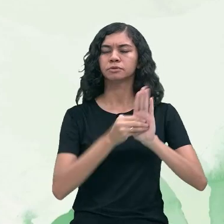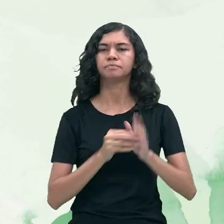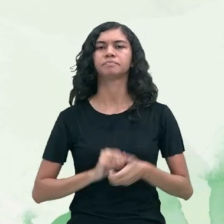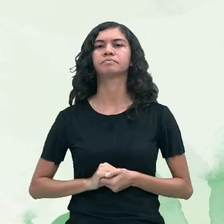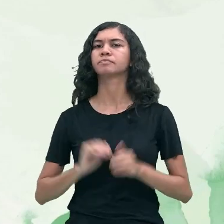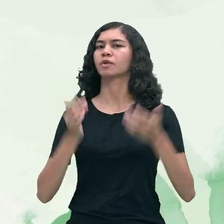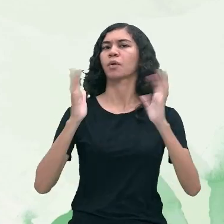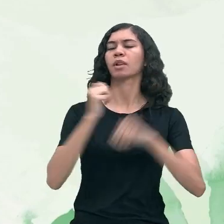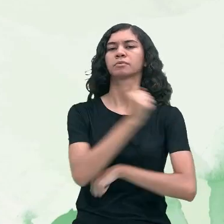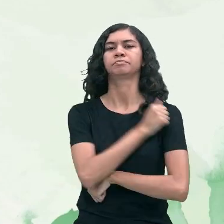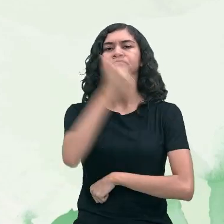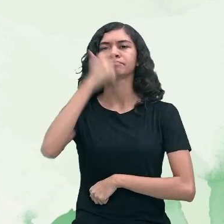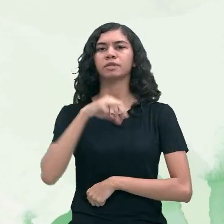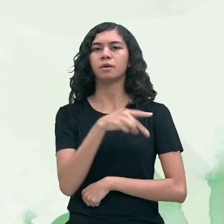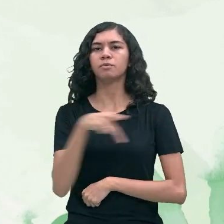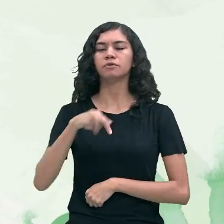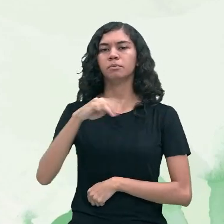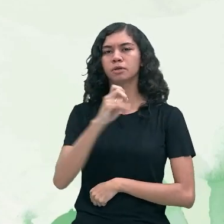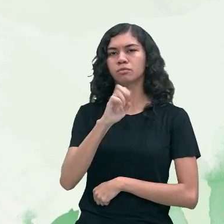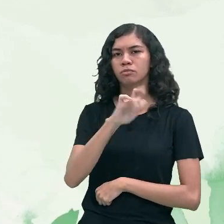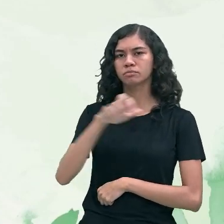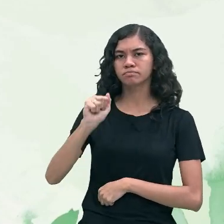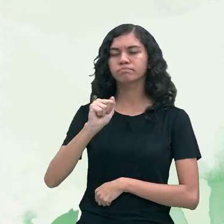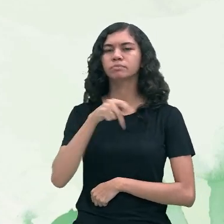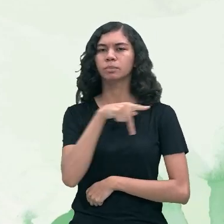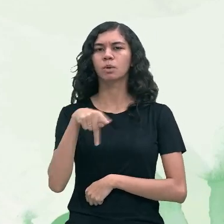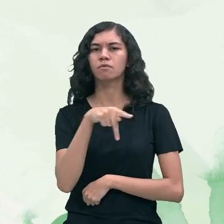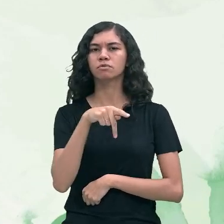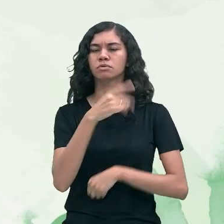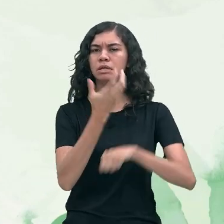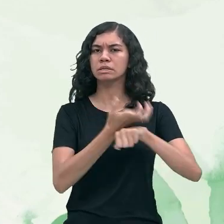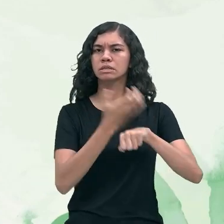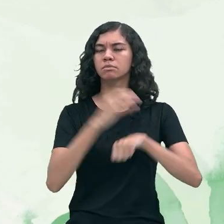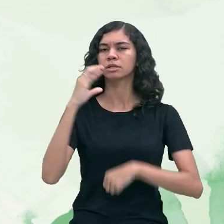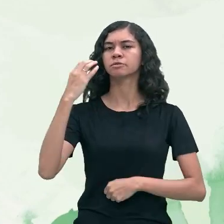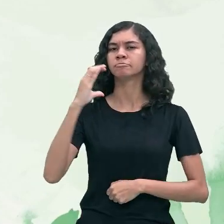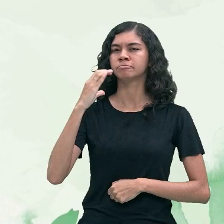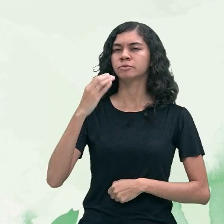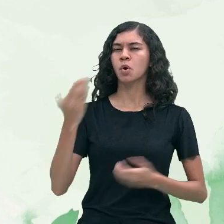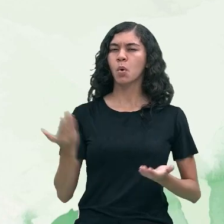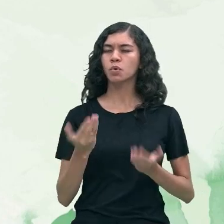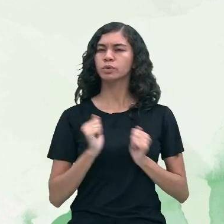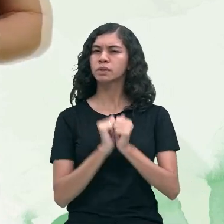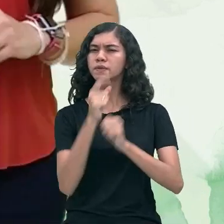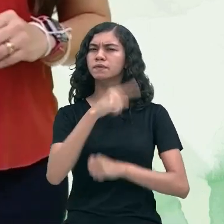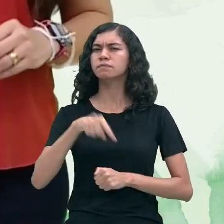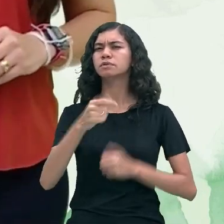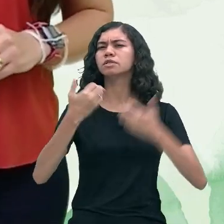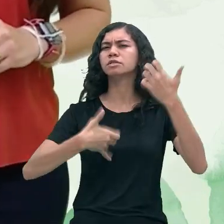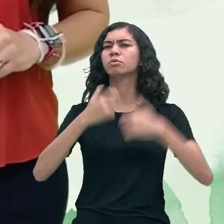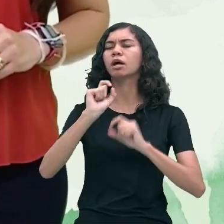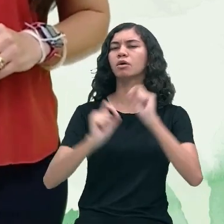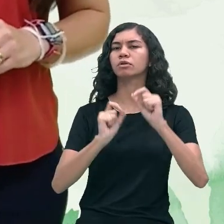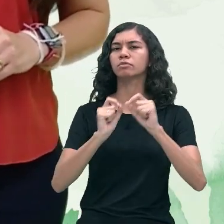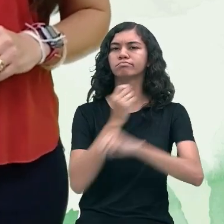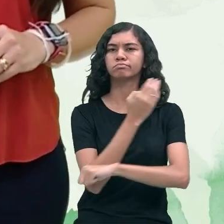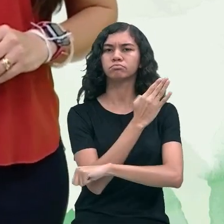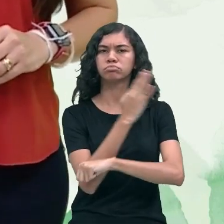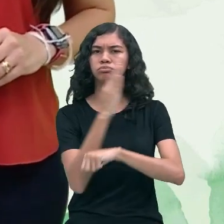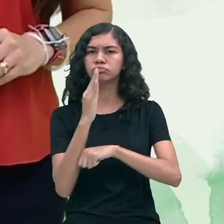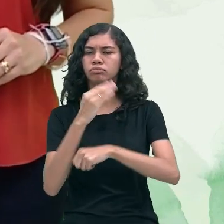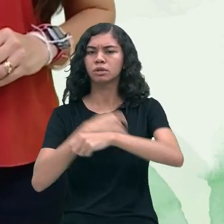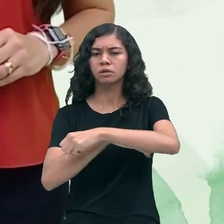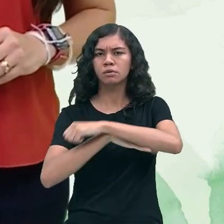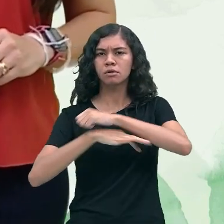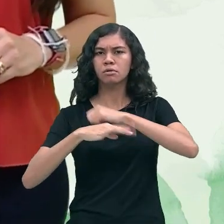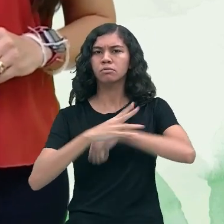alunos, tudo bem? Eu sou a professora Manuela Cerejo, professora de Ciências, e estou aqui para falar para vocês sobre biodiversidade. O que